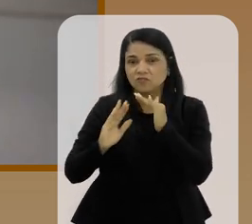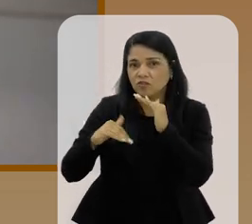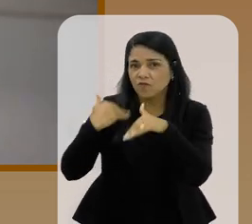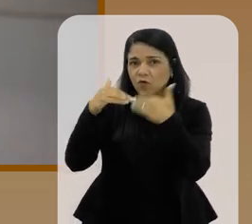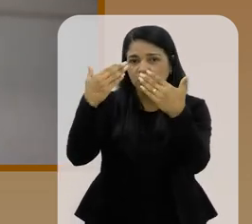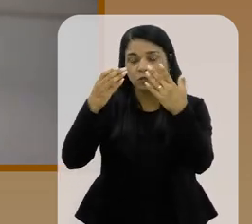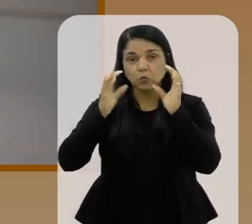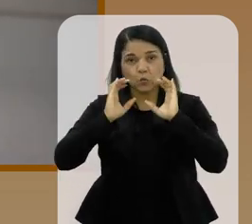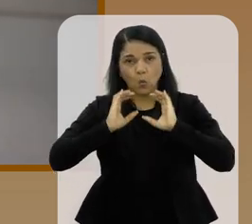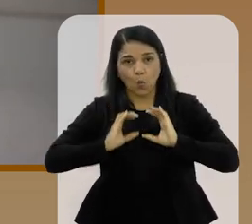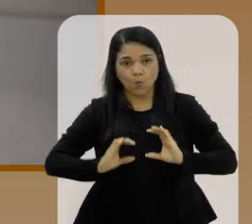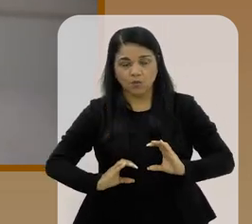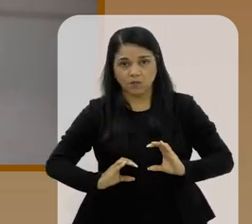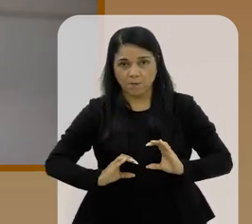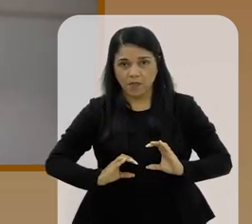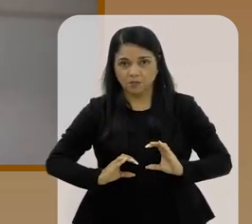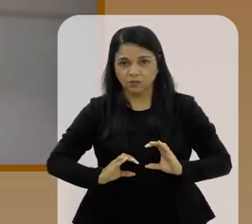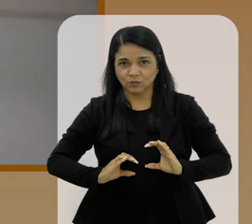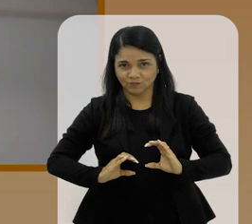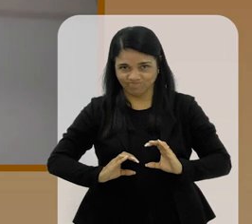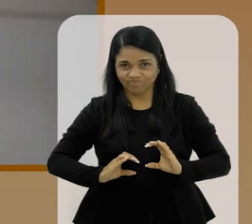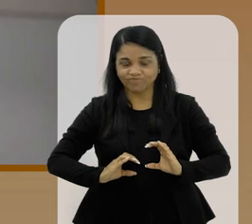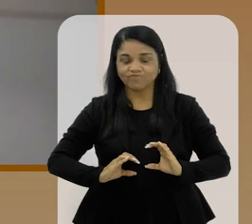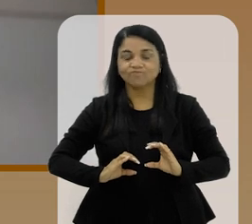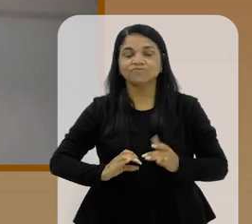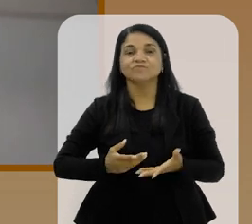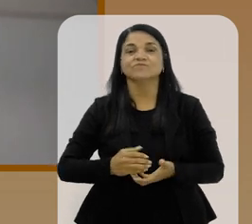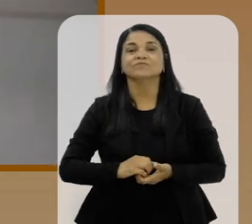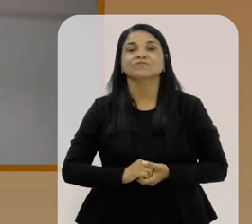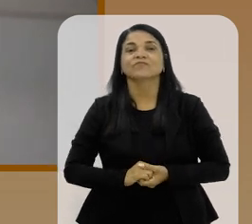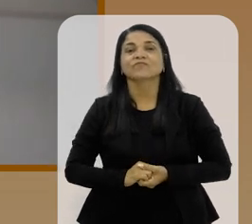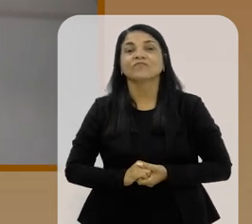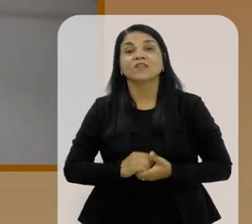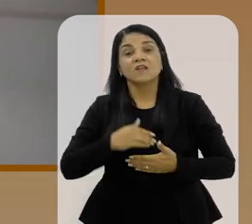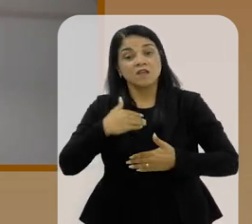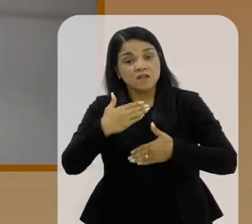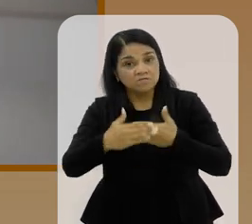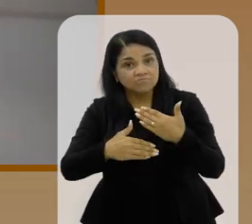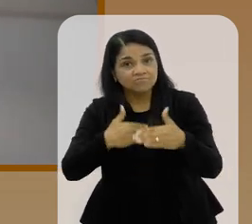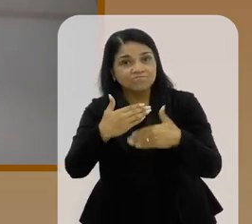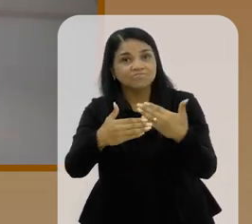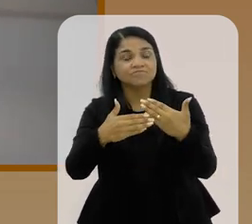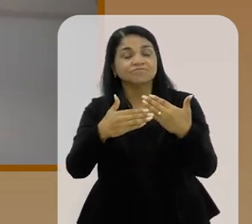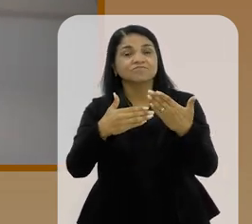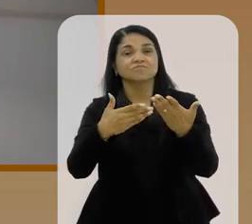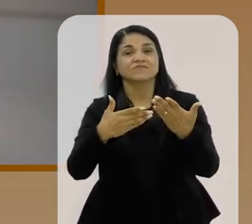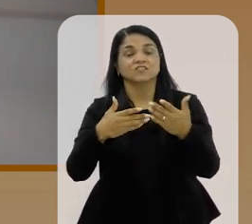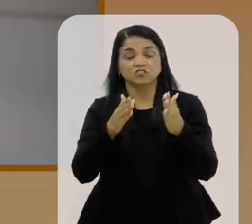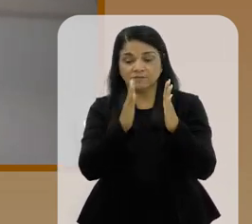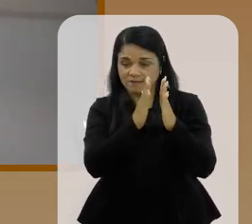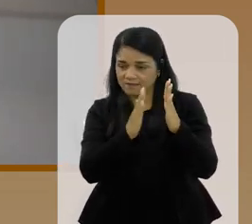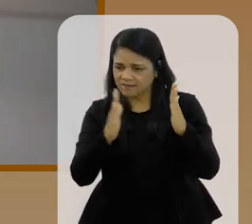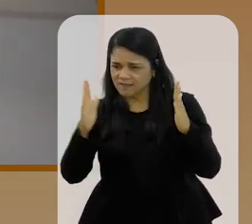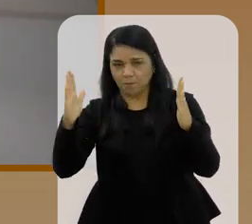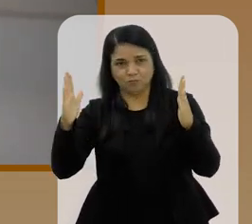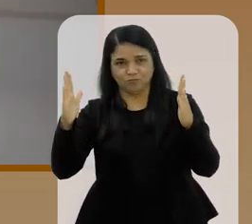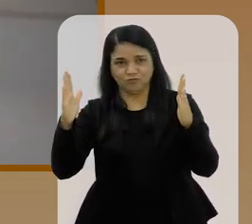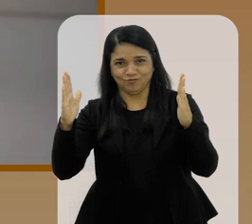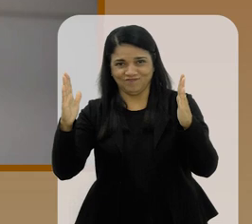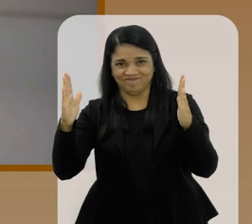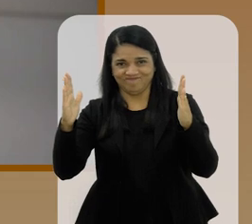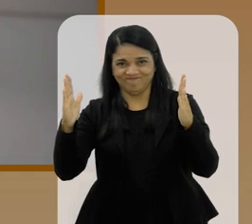lei de evolução, o comportamento de algo regido por uma lei de evolução ao longo de escalas de tempo muito